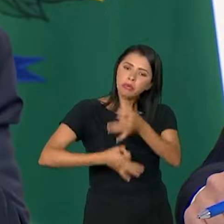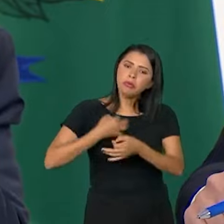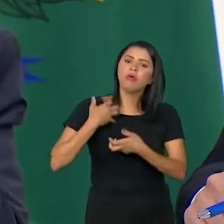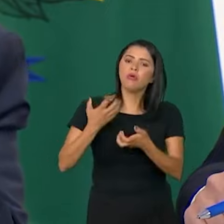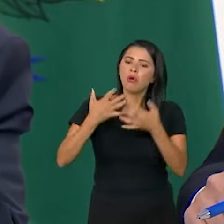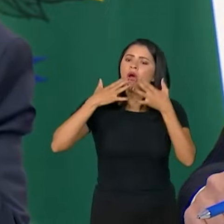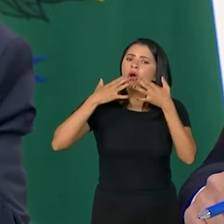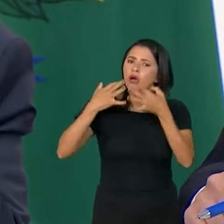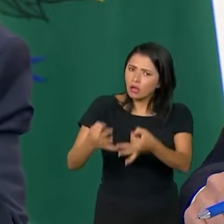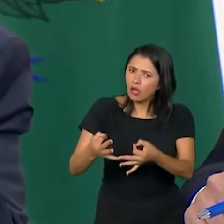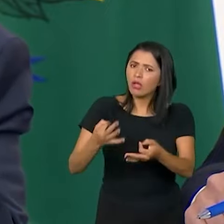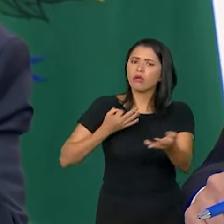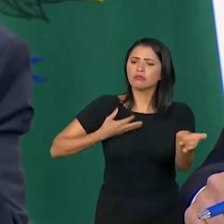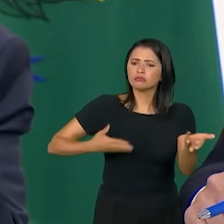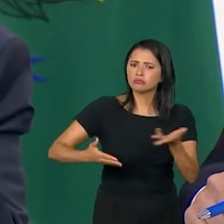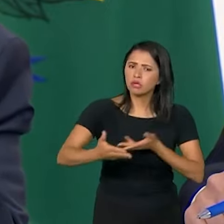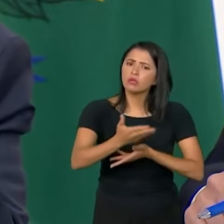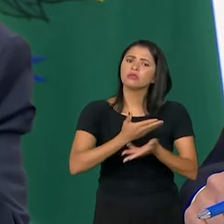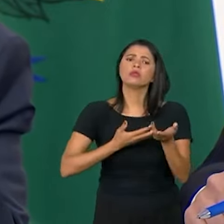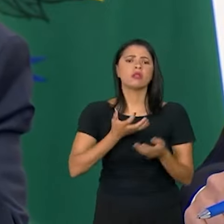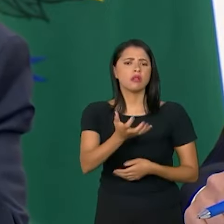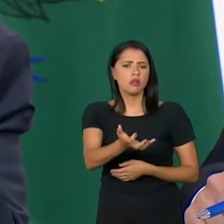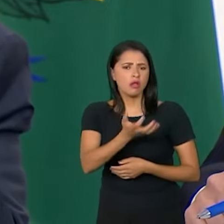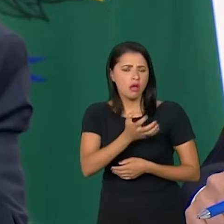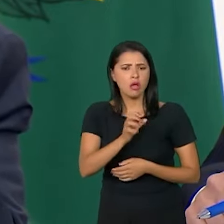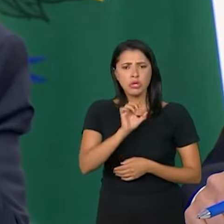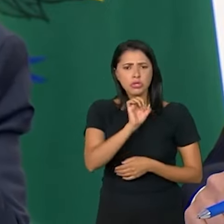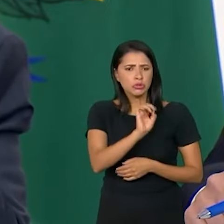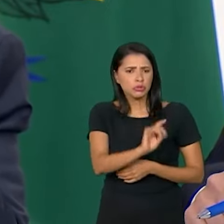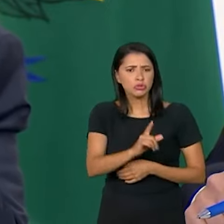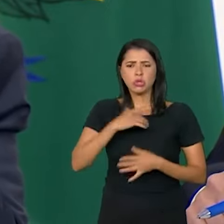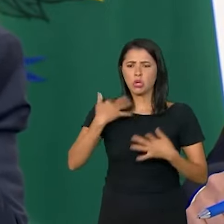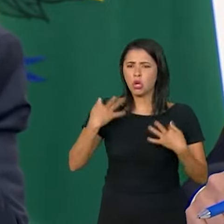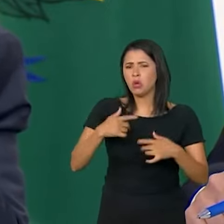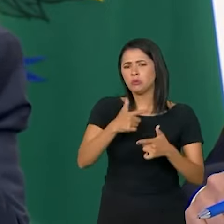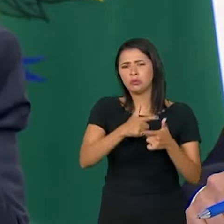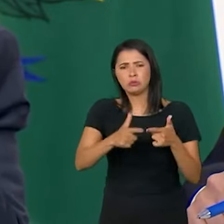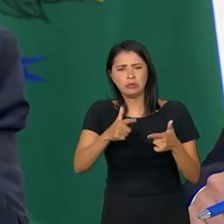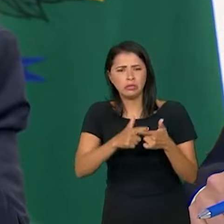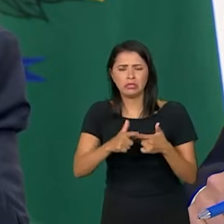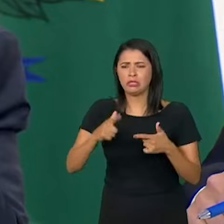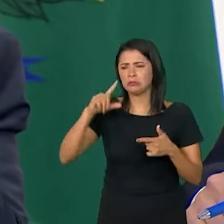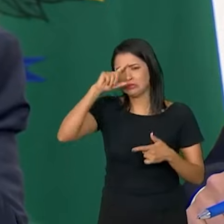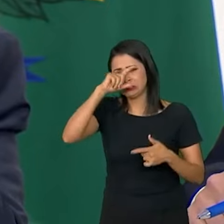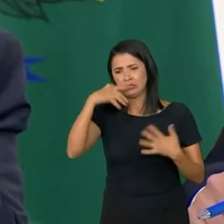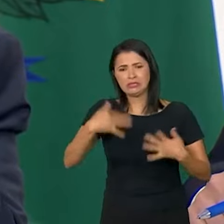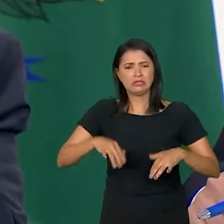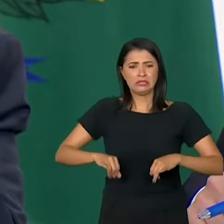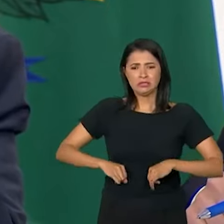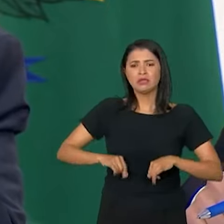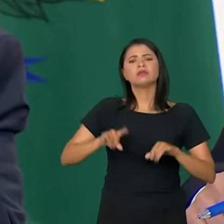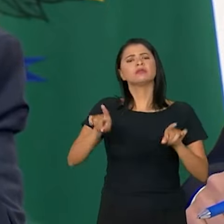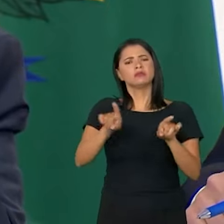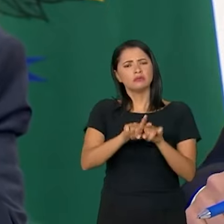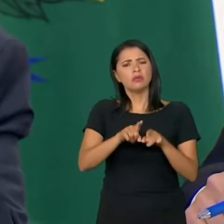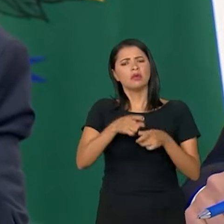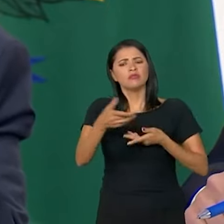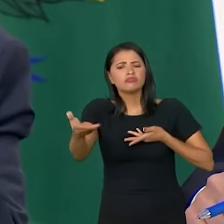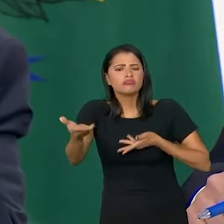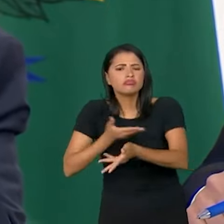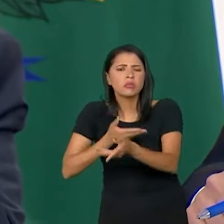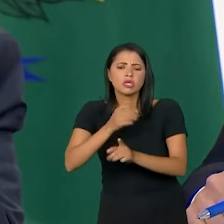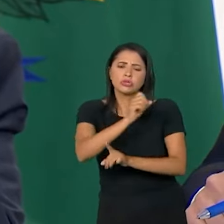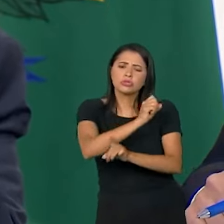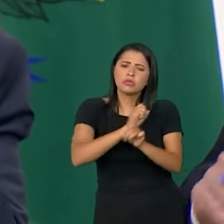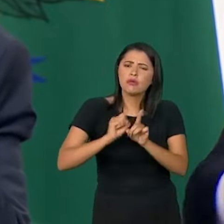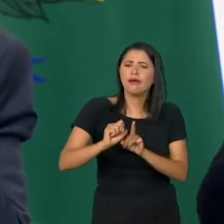quer compartilhar não apenas as dores dos problemas mas a gente quer compartilhar com a sociedade brasileira